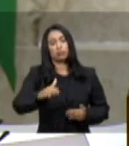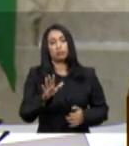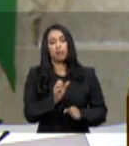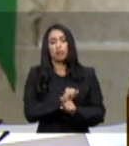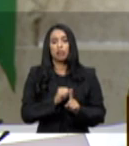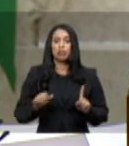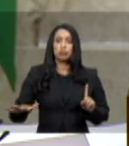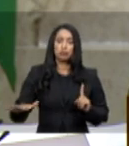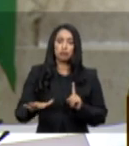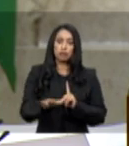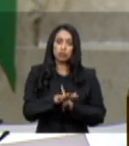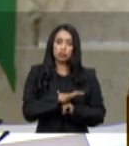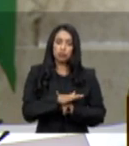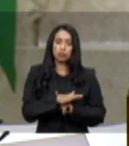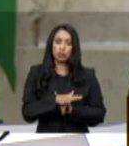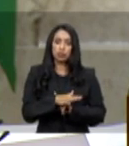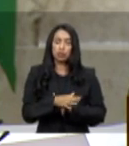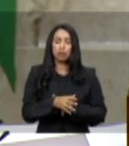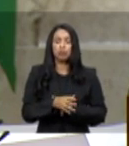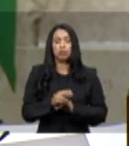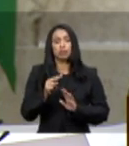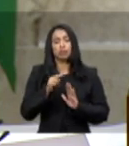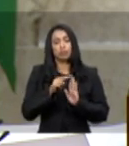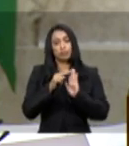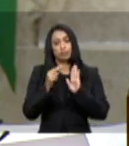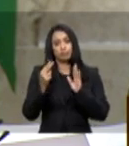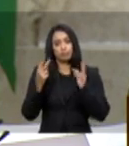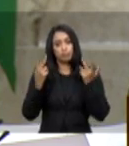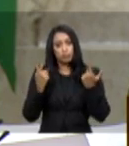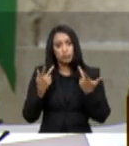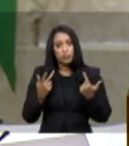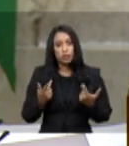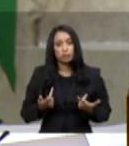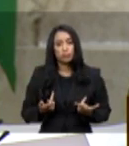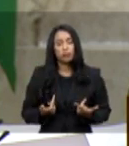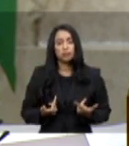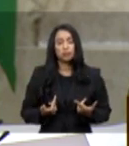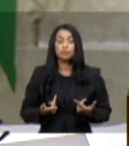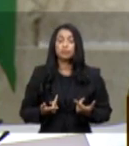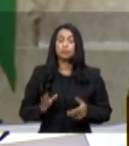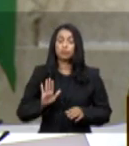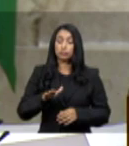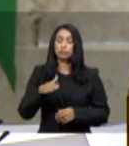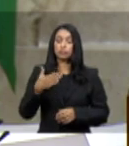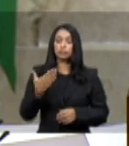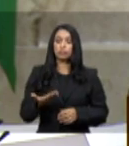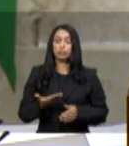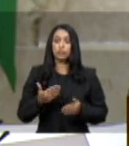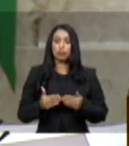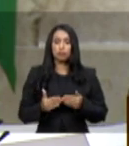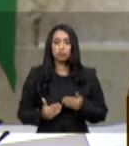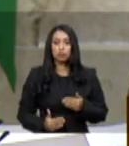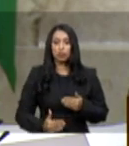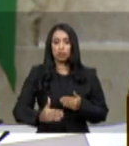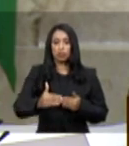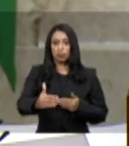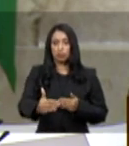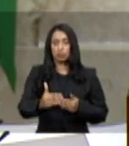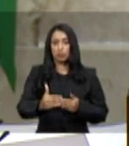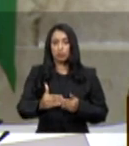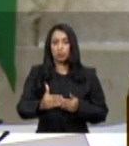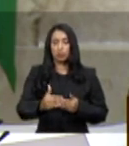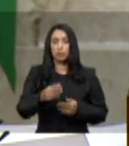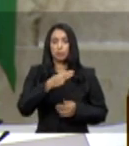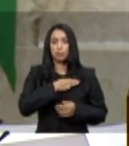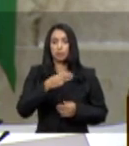um estágio de normalidade neste ponto de partida ministério gostaria de